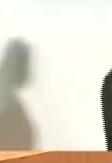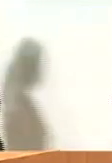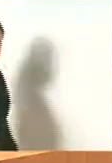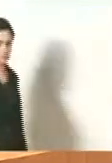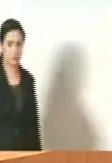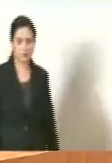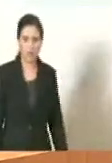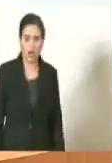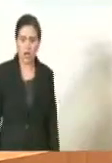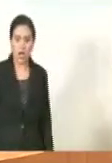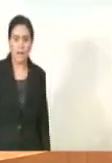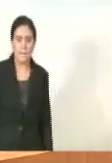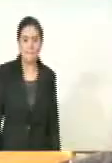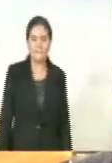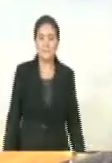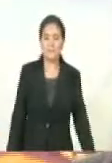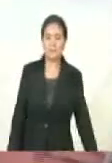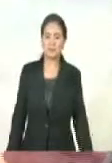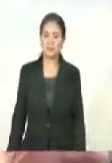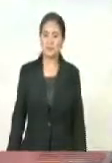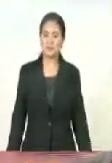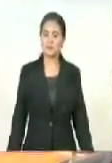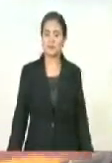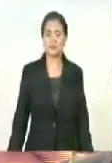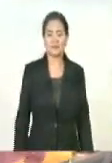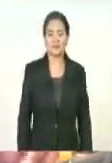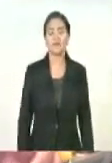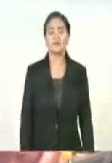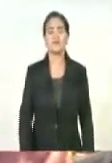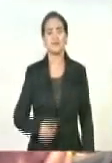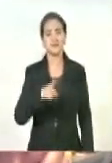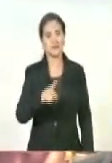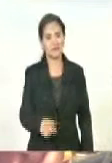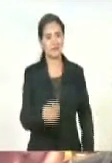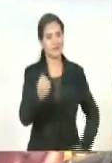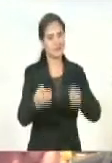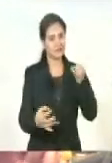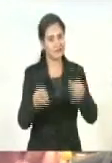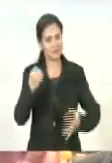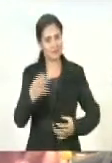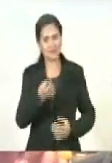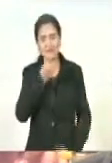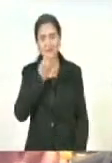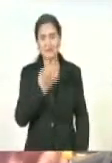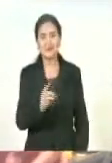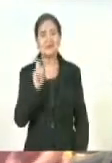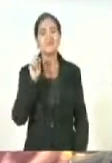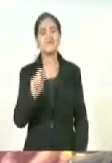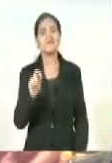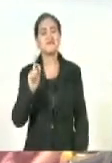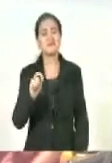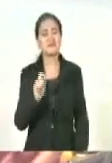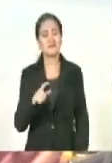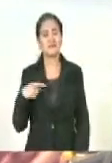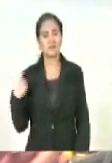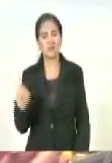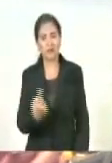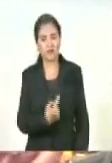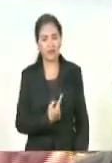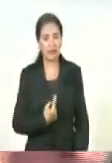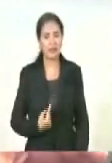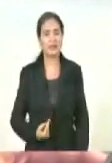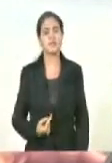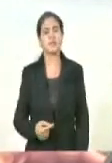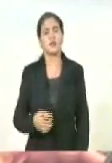Deputado Júnior Verde, você fez um relato muito preciso do que nós presenciamos no sábado.